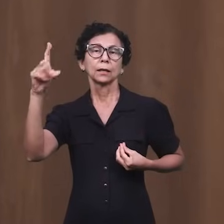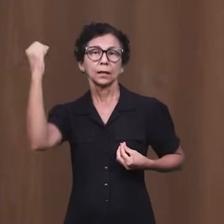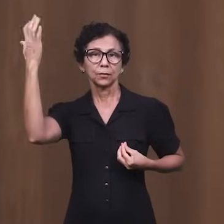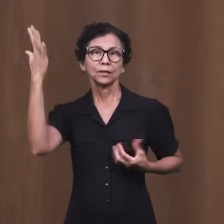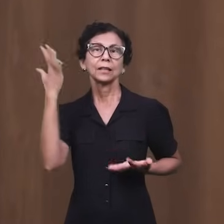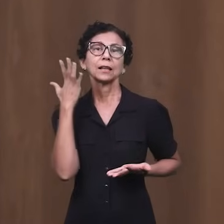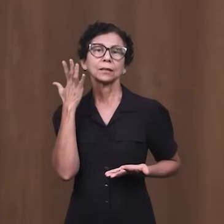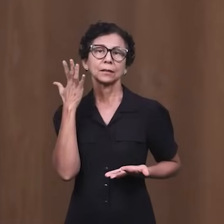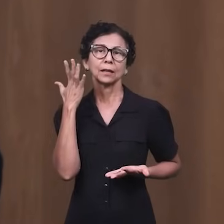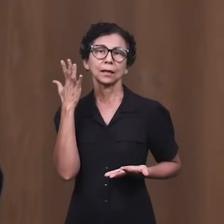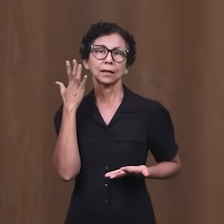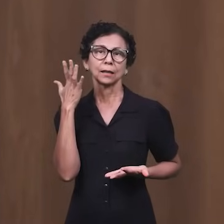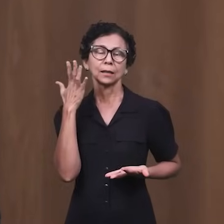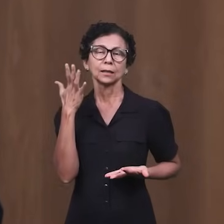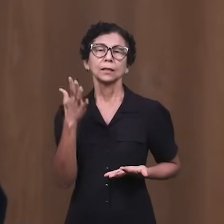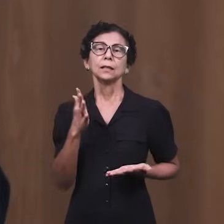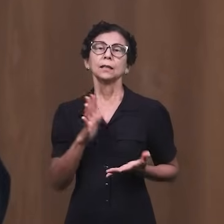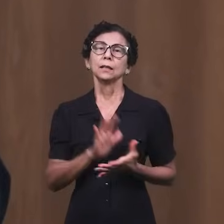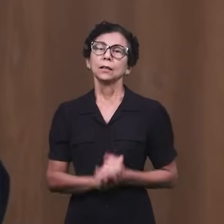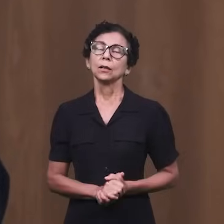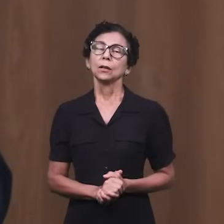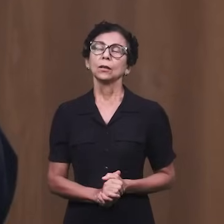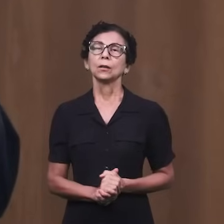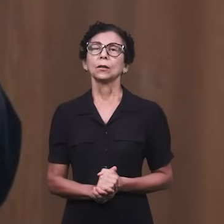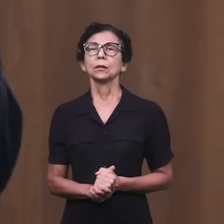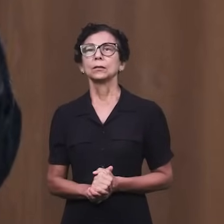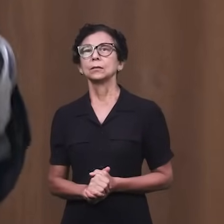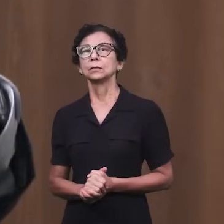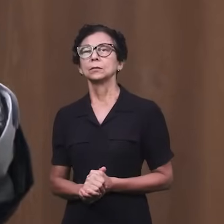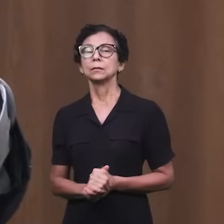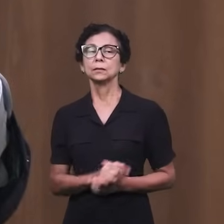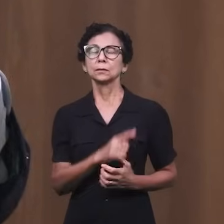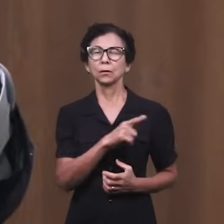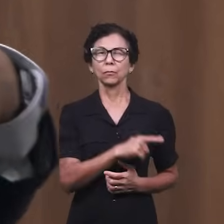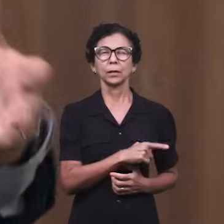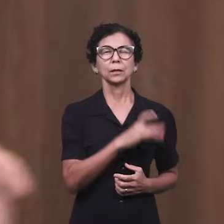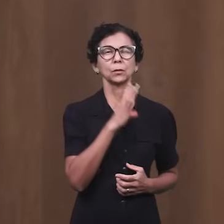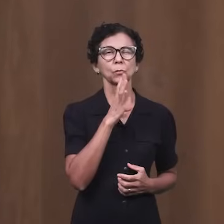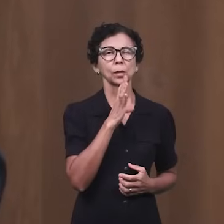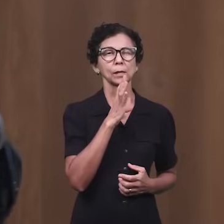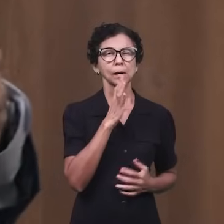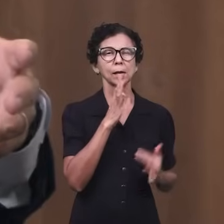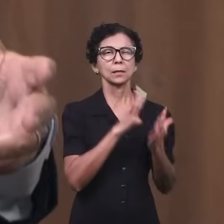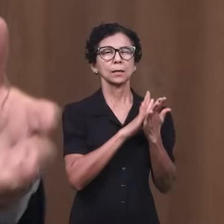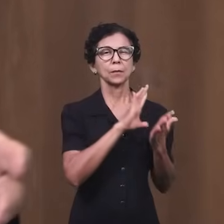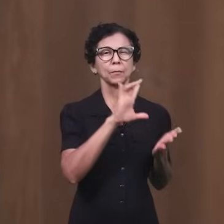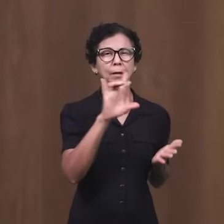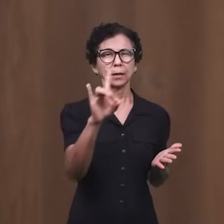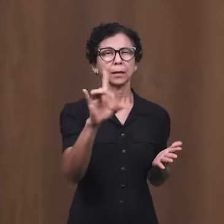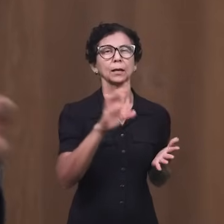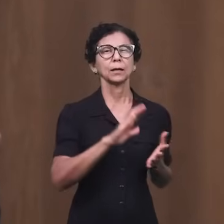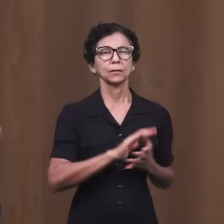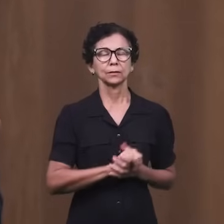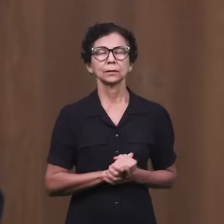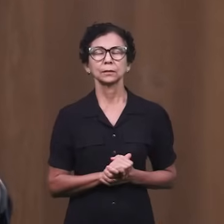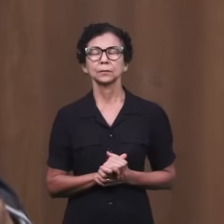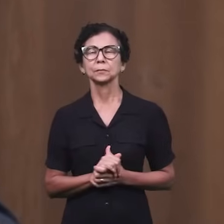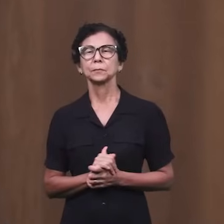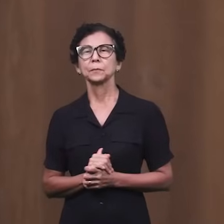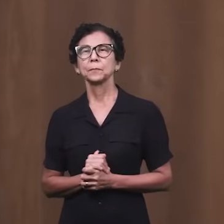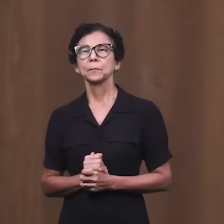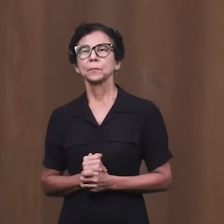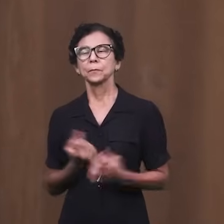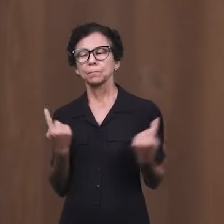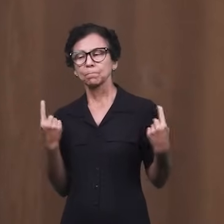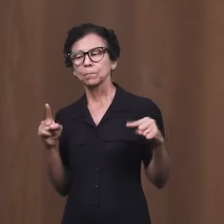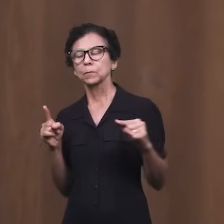para Jesus olha porque está escrito que dará ordem aos teus anjos para que te sustentem para que você não tropeça em pedra alguma